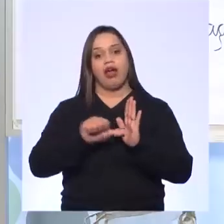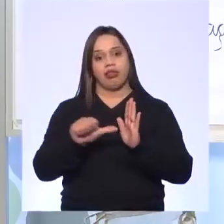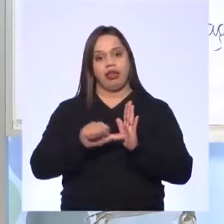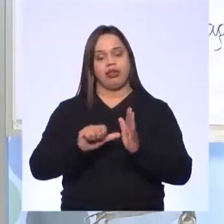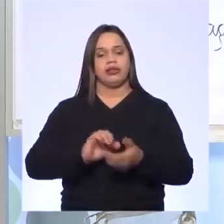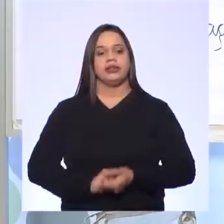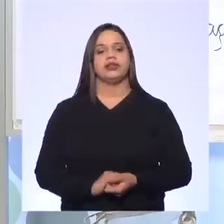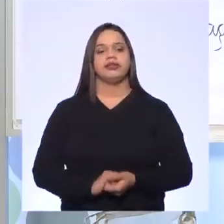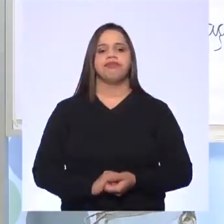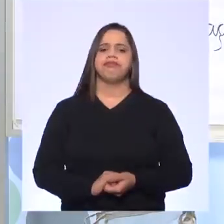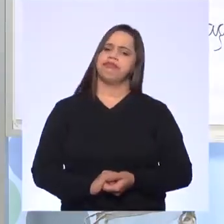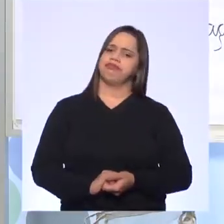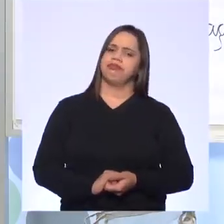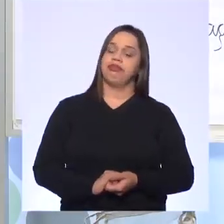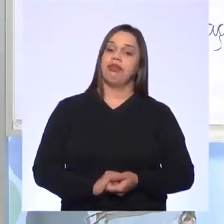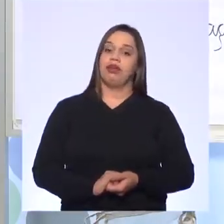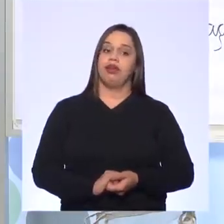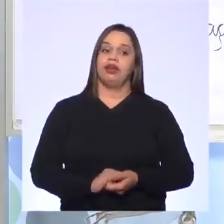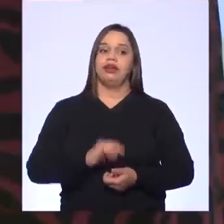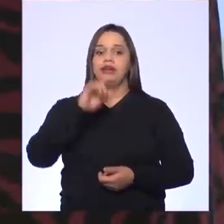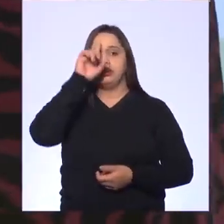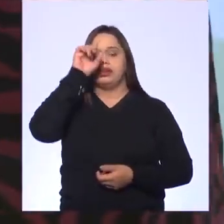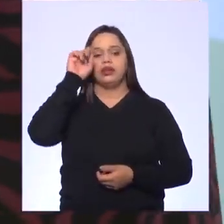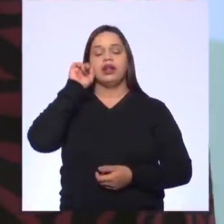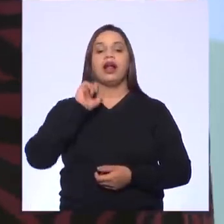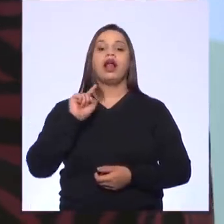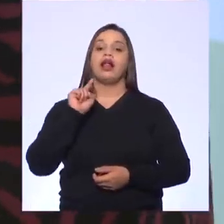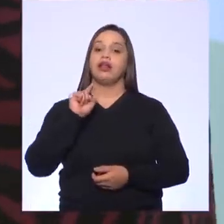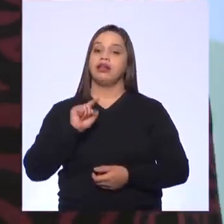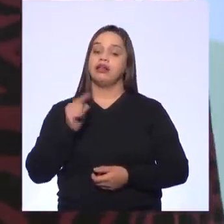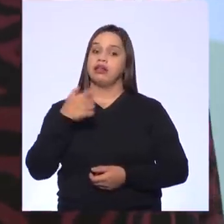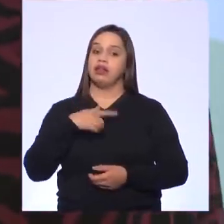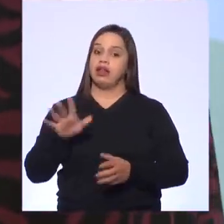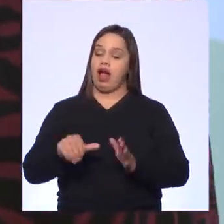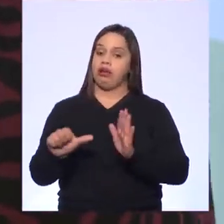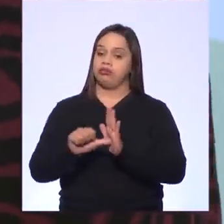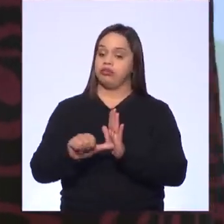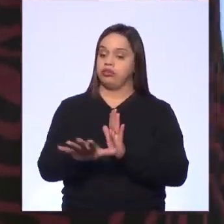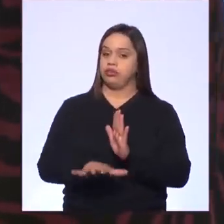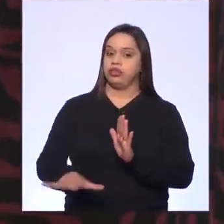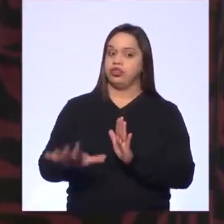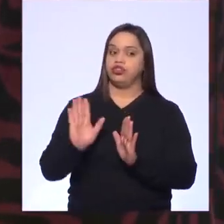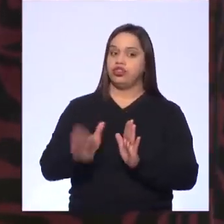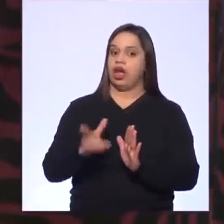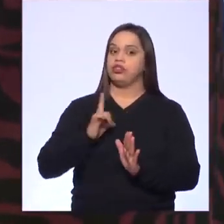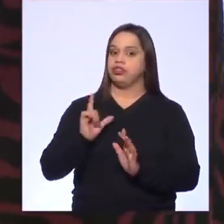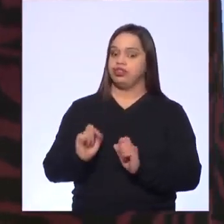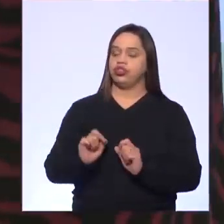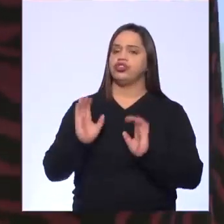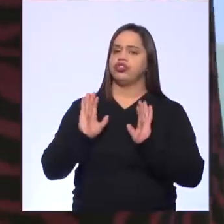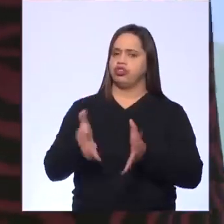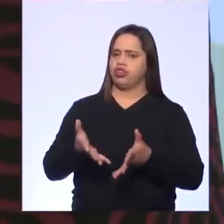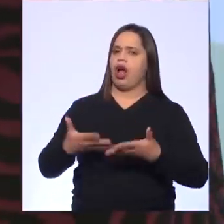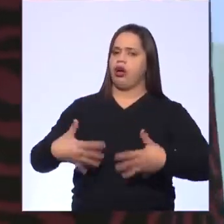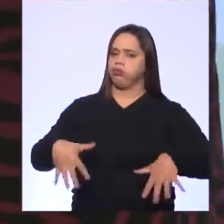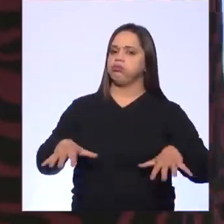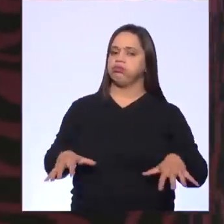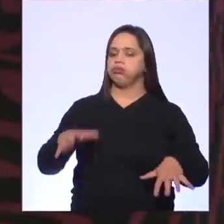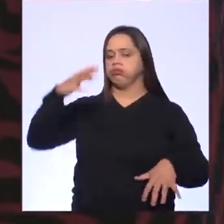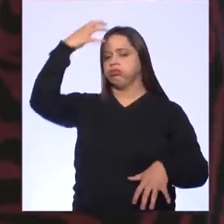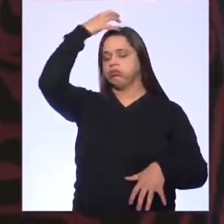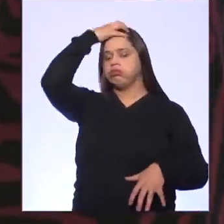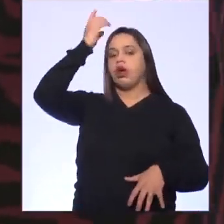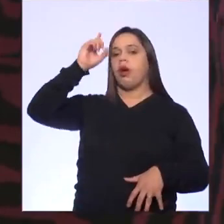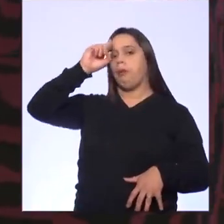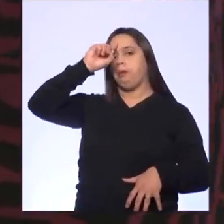já existiu um poder mais centralizado. Já existiu lá um monarca, né? Já teve um monarca que mandou em